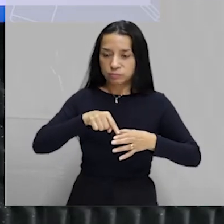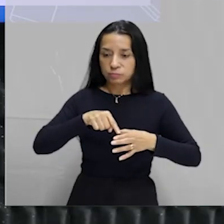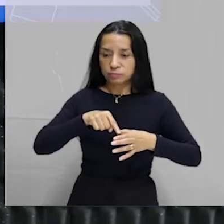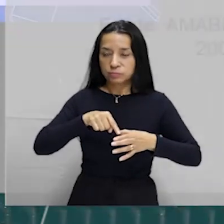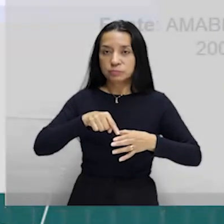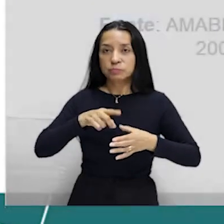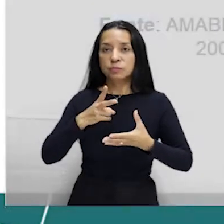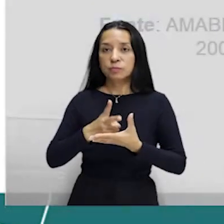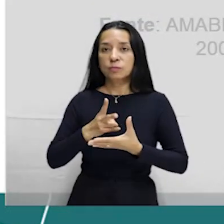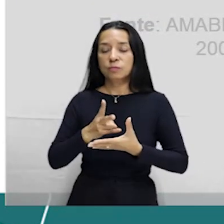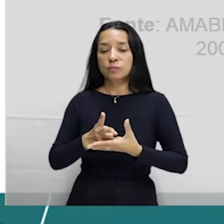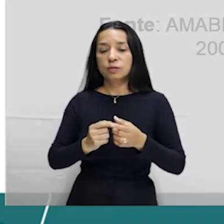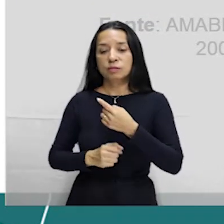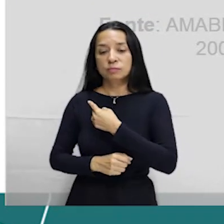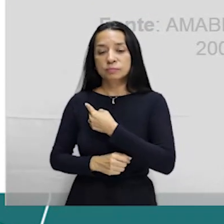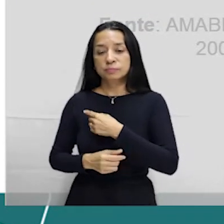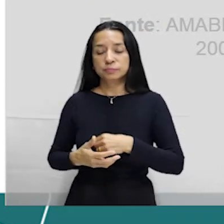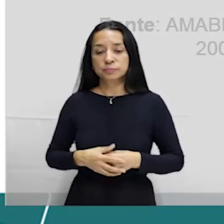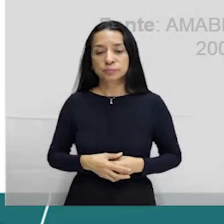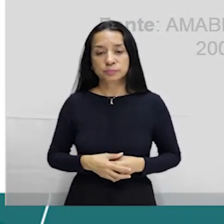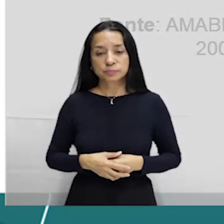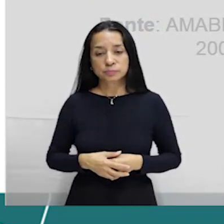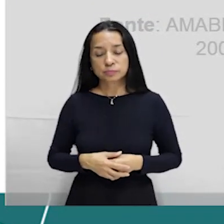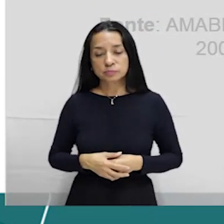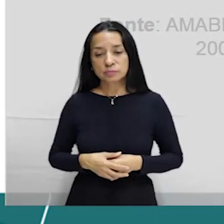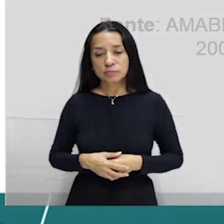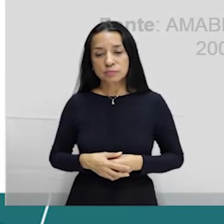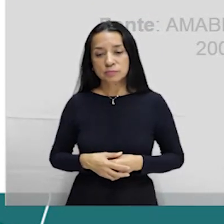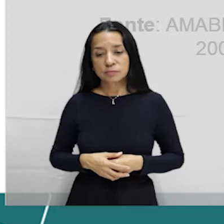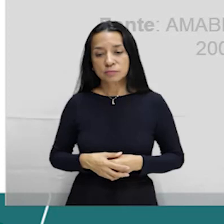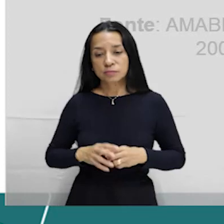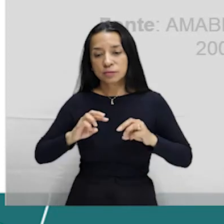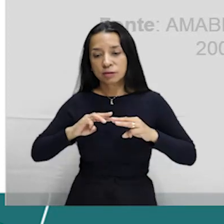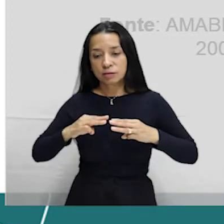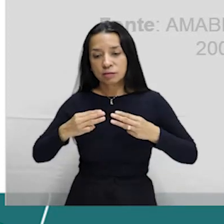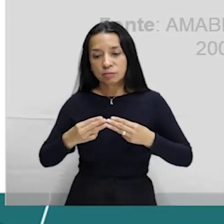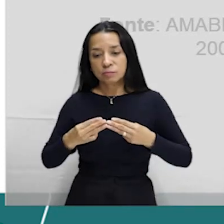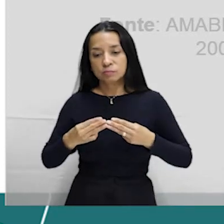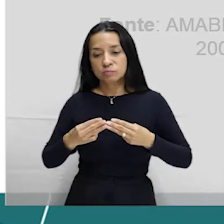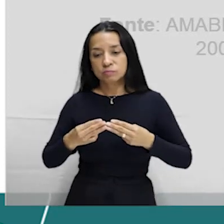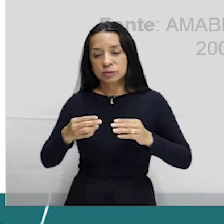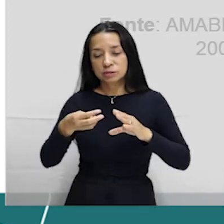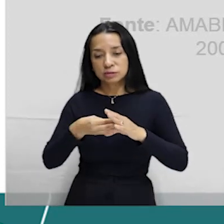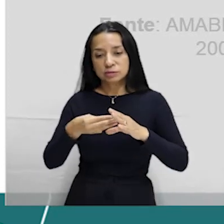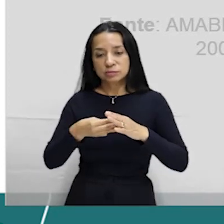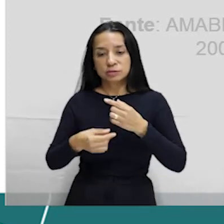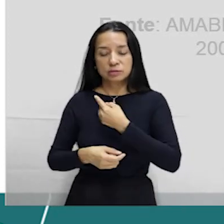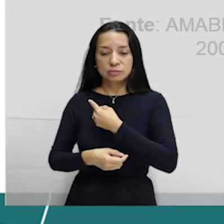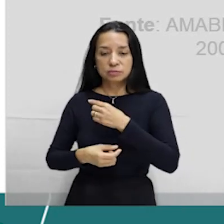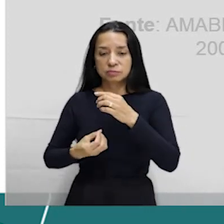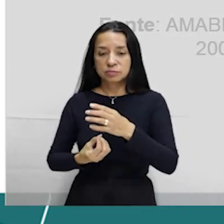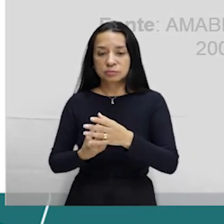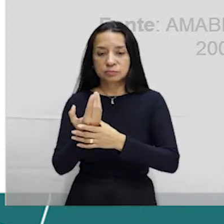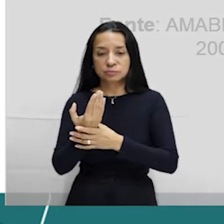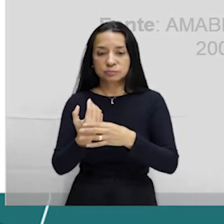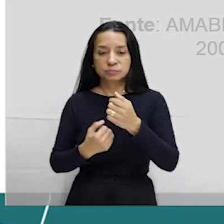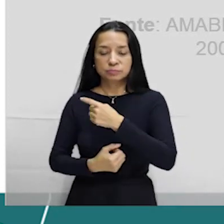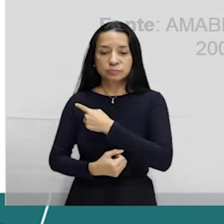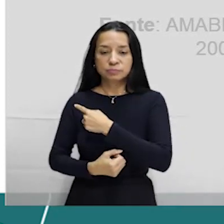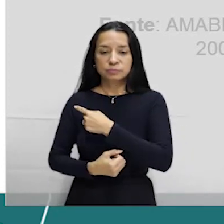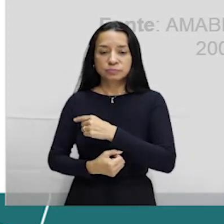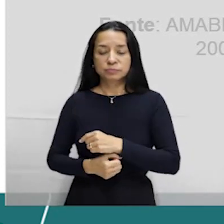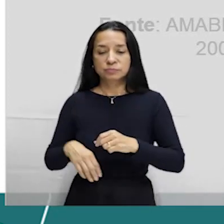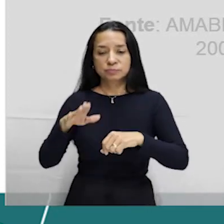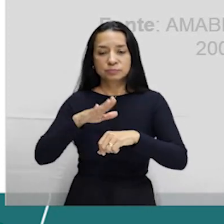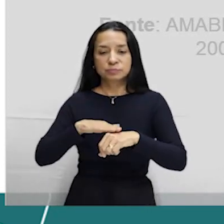dando continuidade, aquela massa celular que vocês viram, essa massa aqui, ela vai dar origem aqui, ó, ao